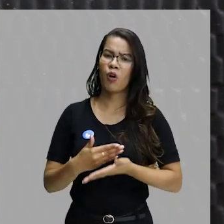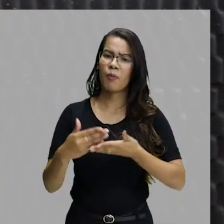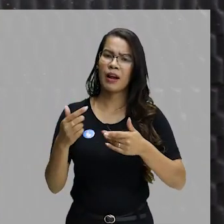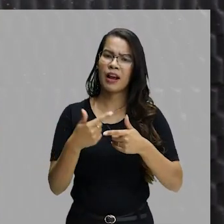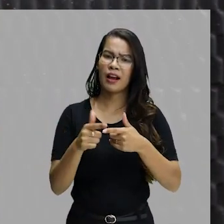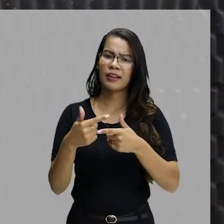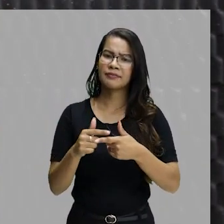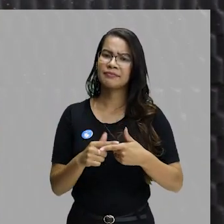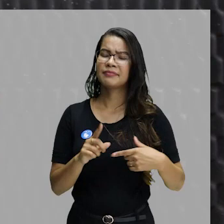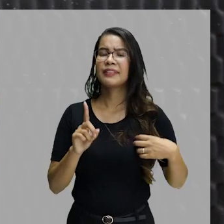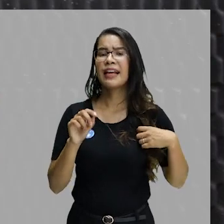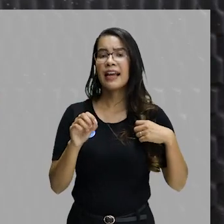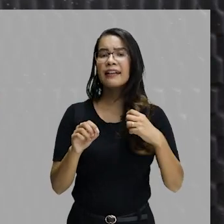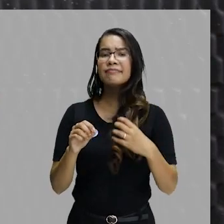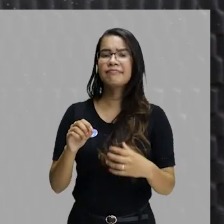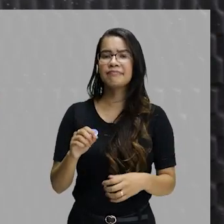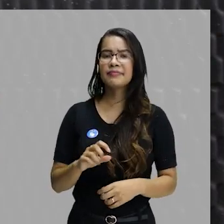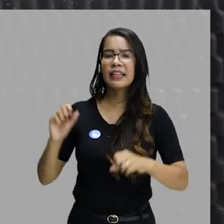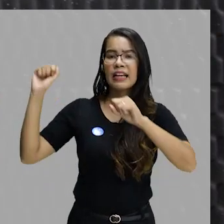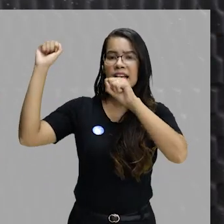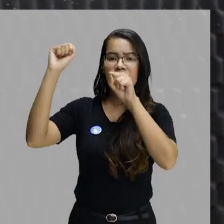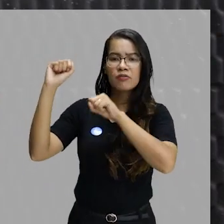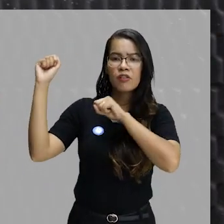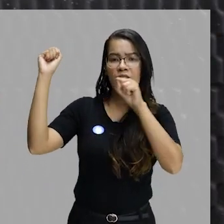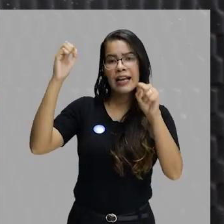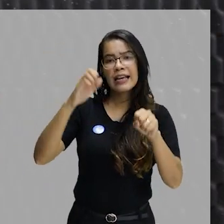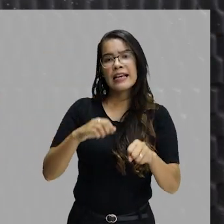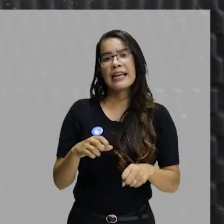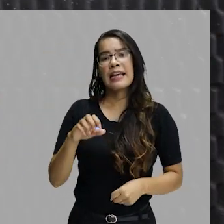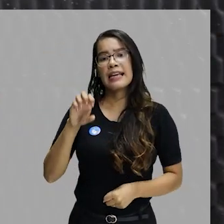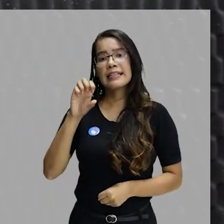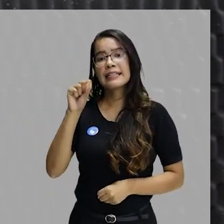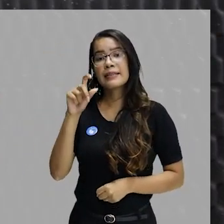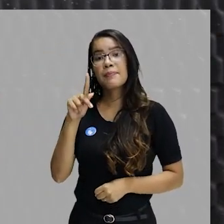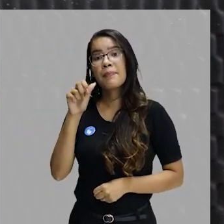com certeza é a revolta de Espartacus, que você inclusive